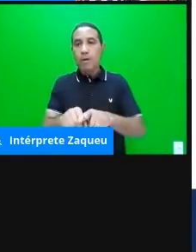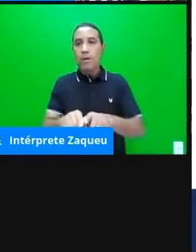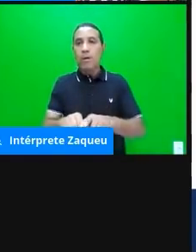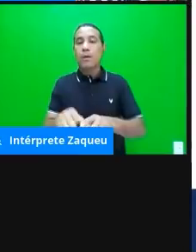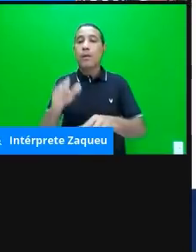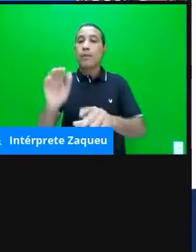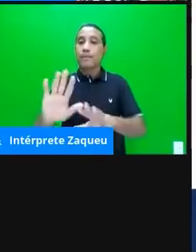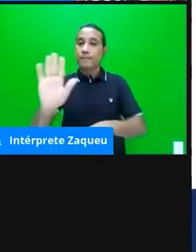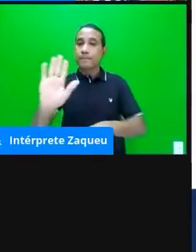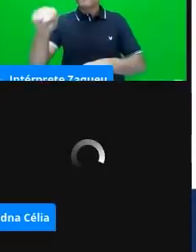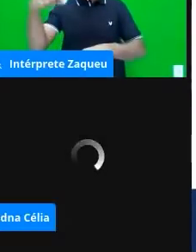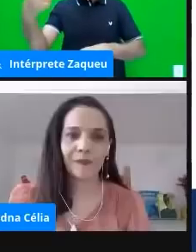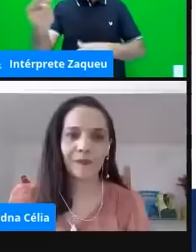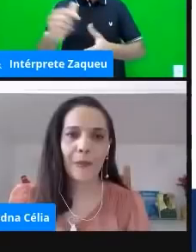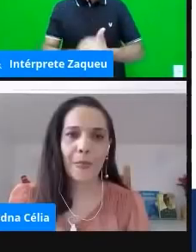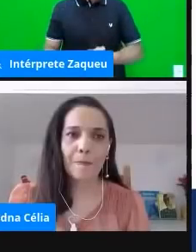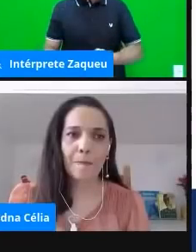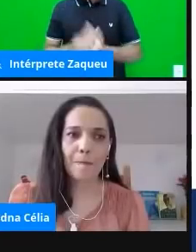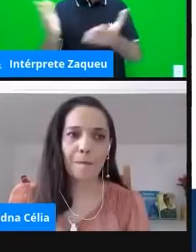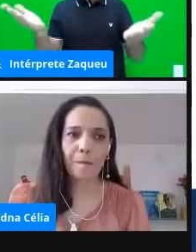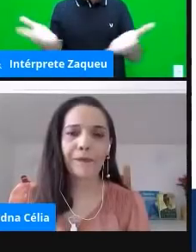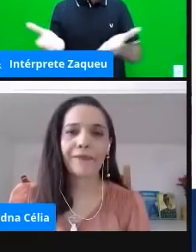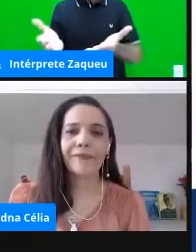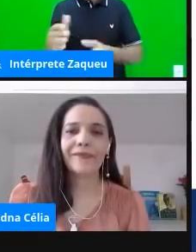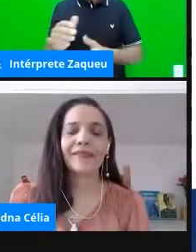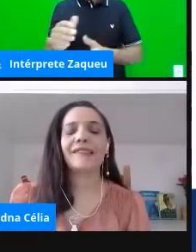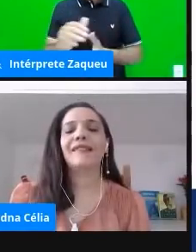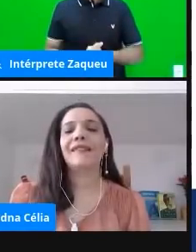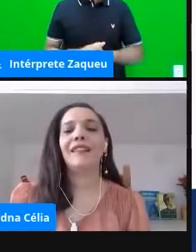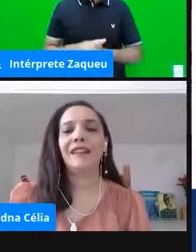próxima. Passo para a professora Edna.